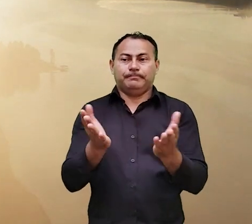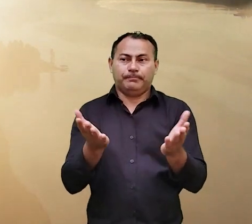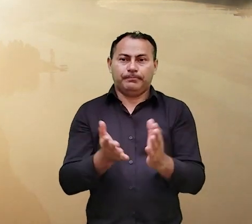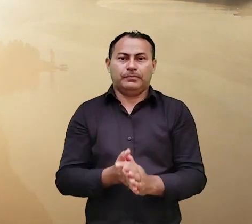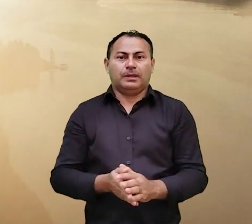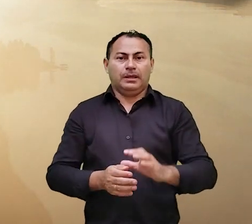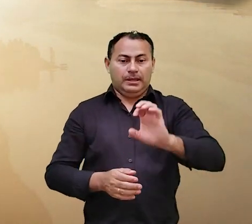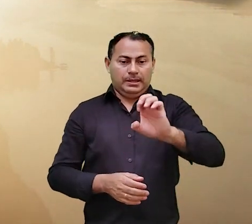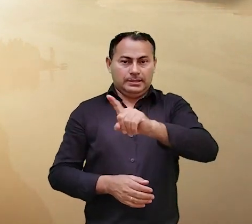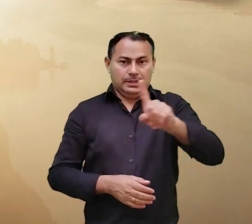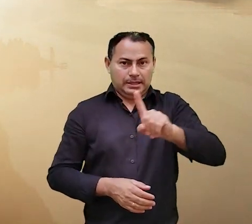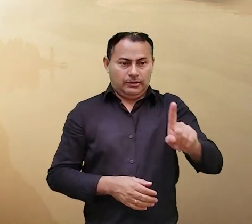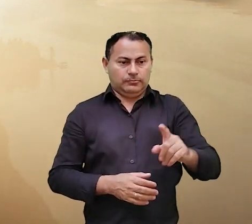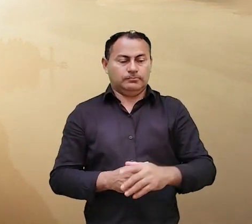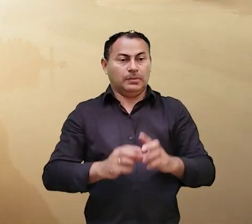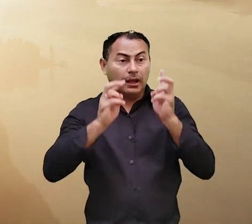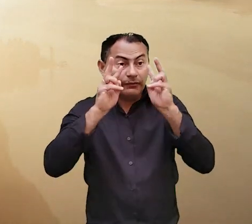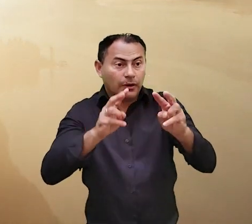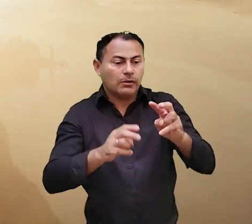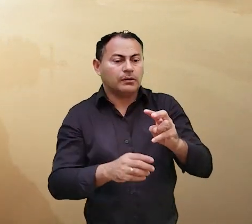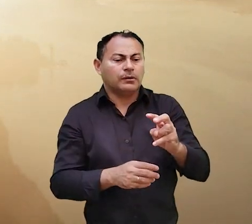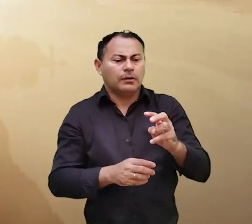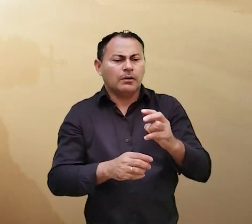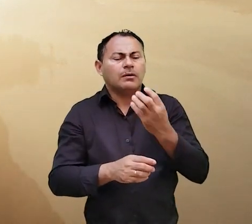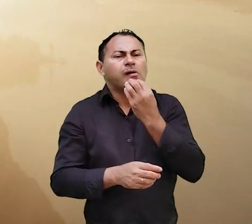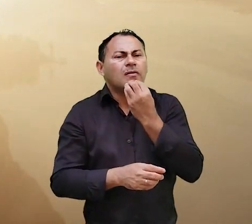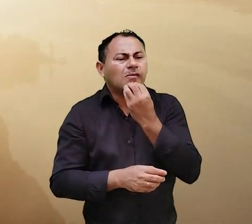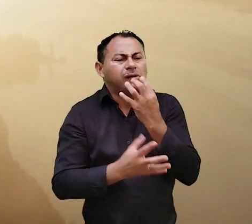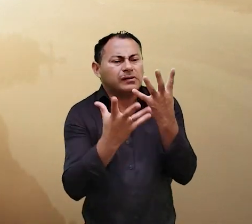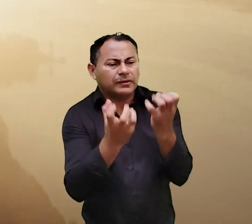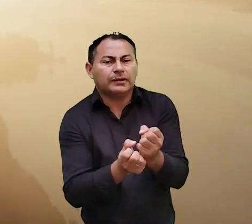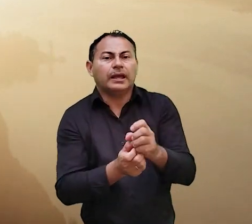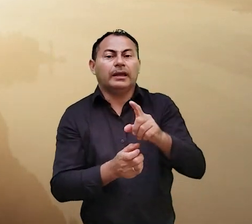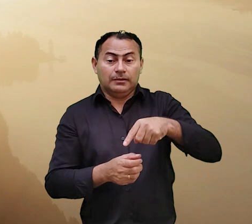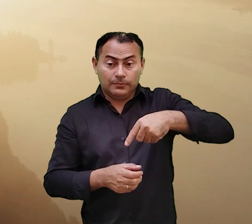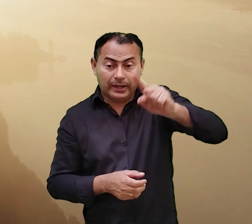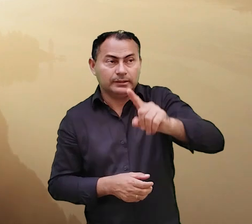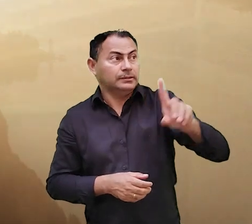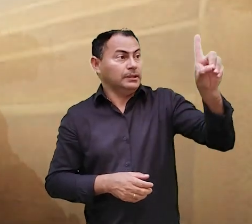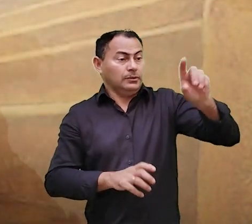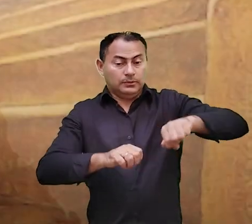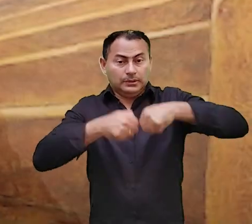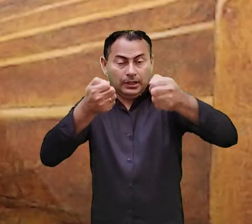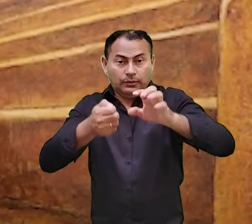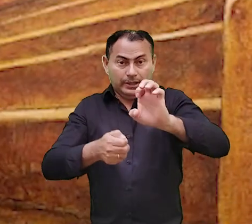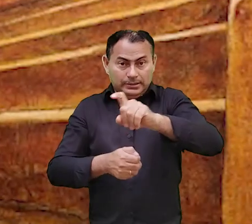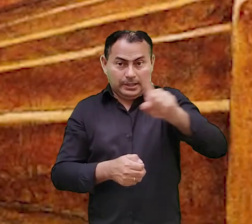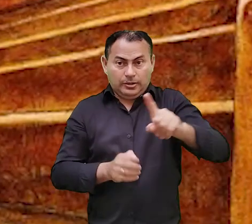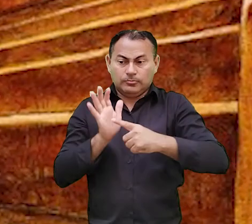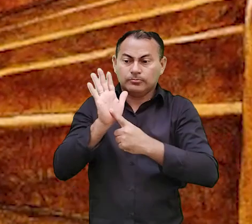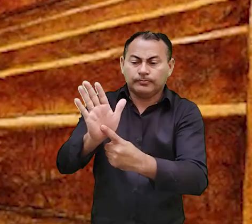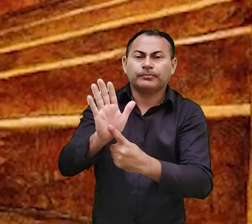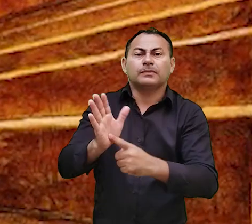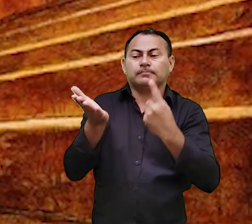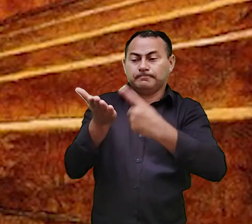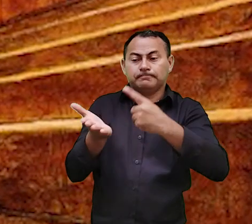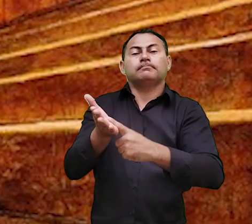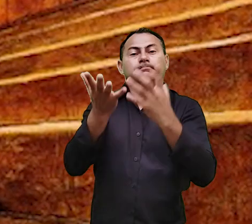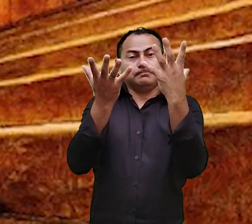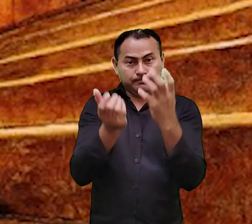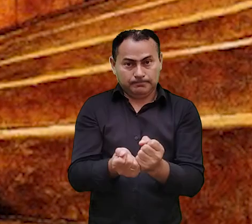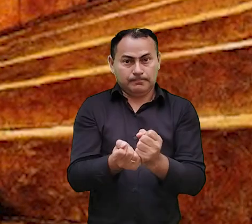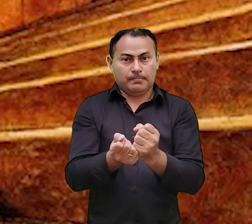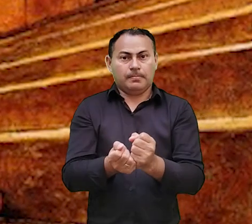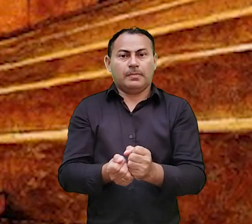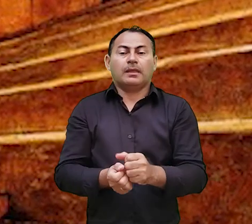preparação. Para Ezequiel, aquela visão dos ossos secos foi um ide. Quando Deus deu a Ezequiel a visão, ele se